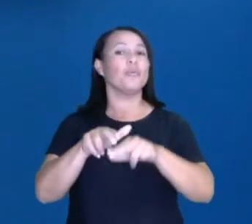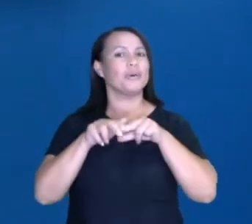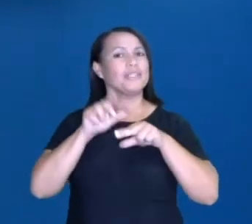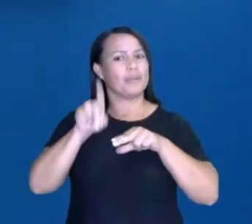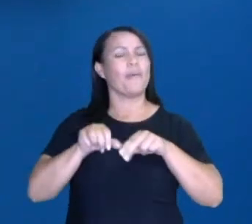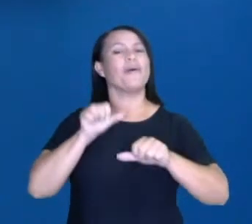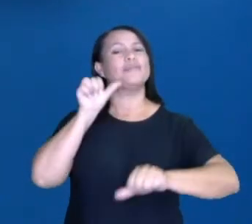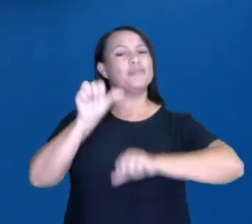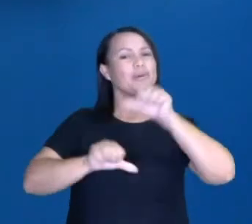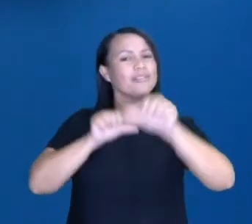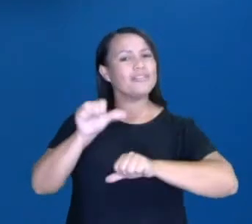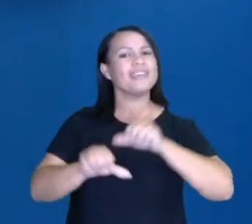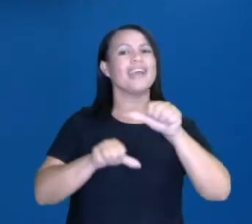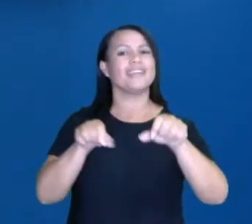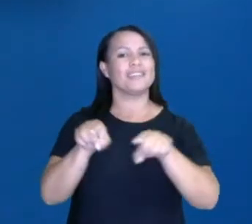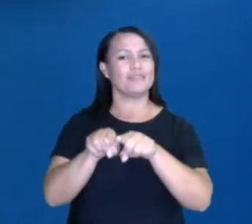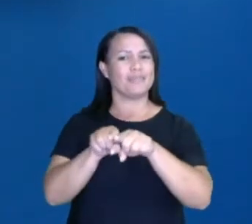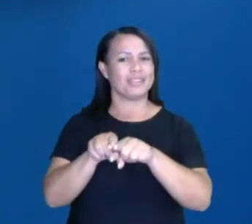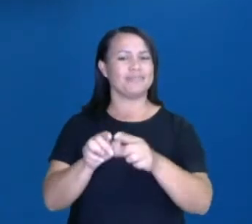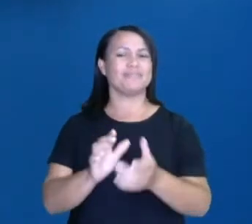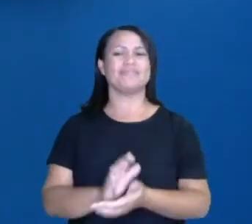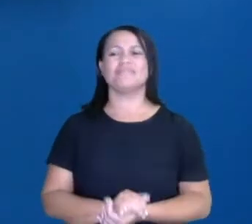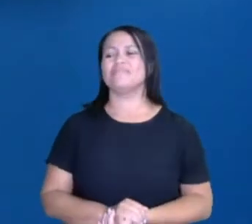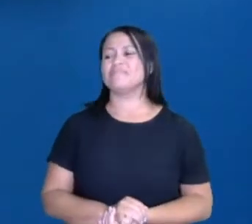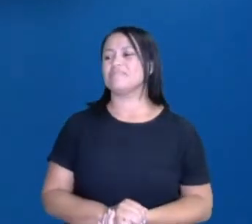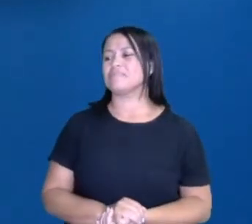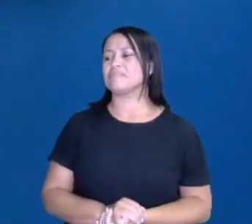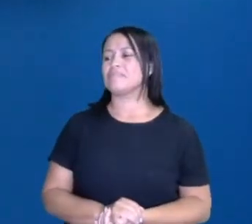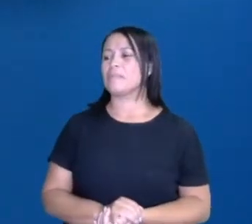ser modificado e ressignificado.